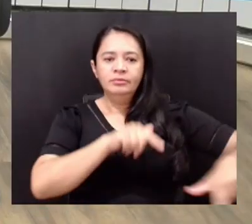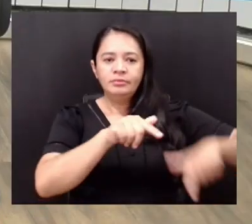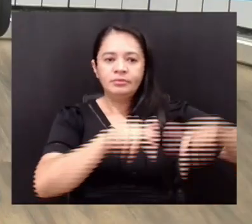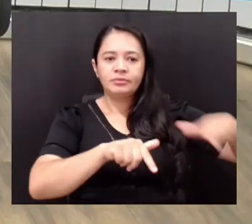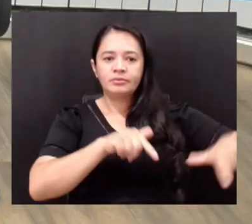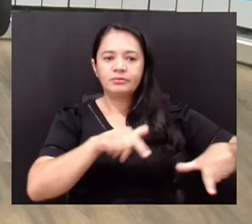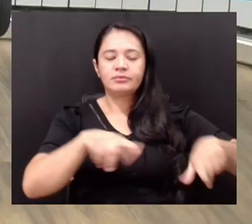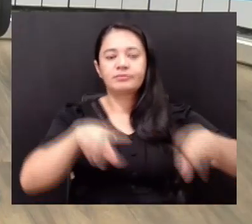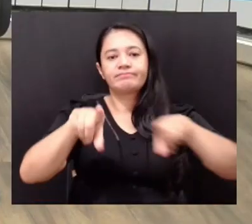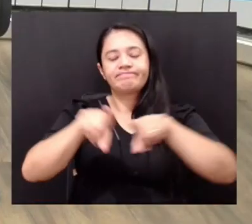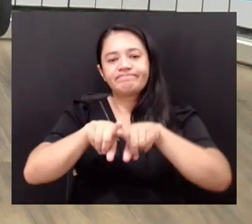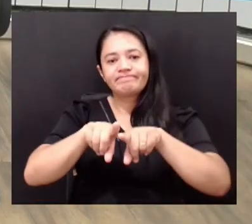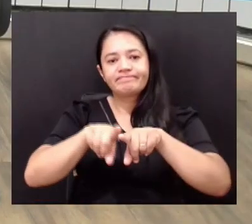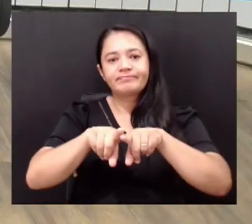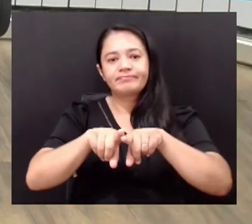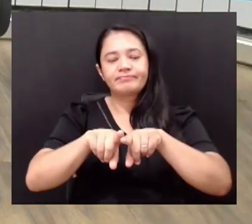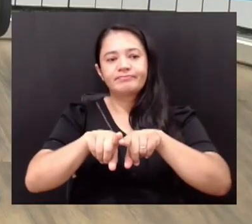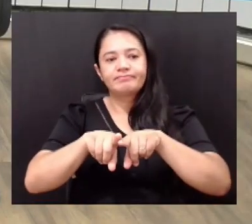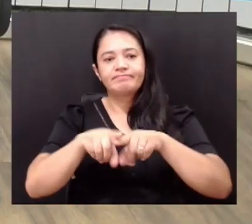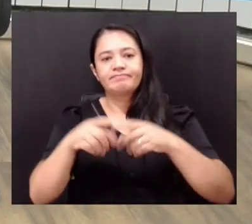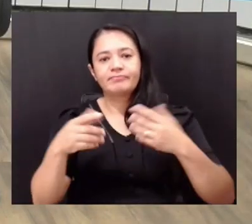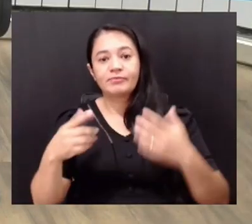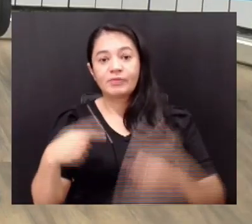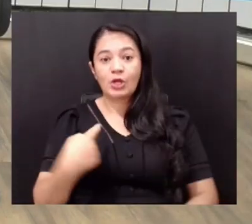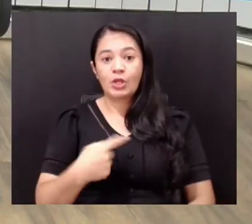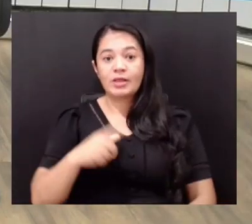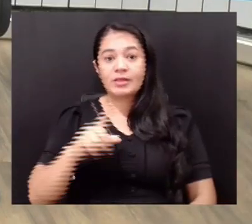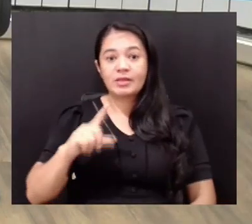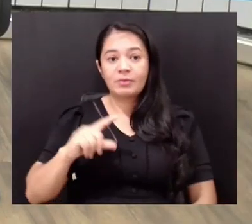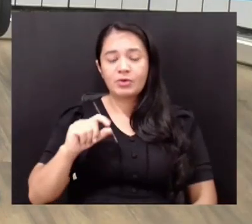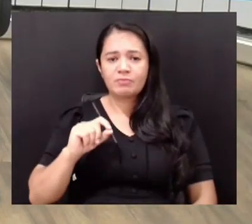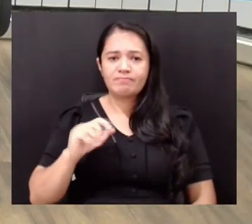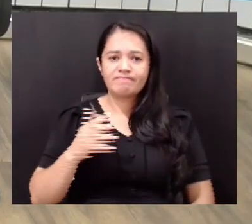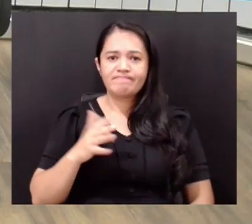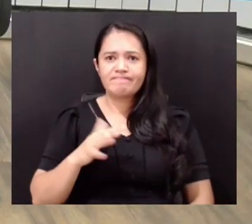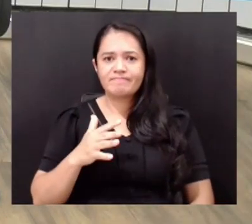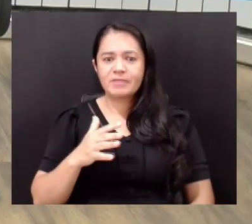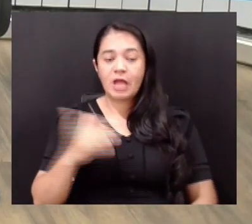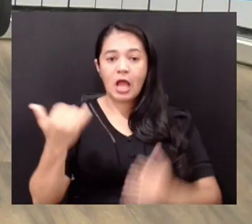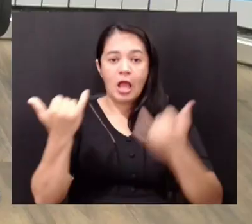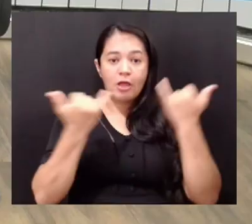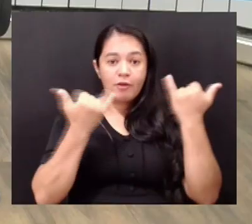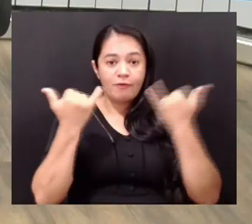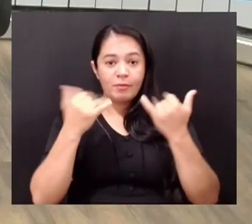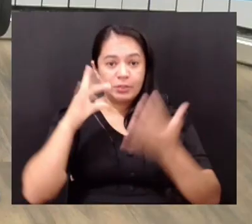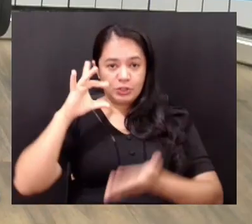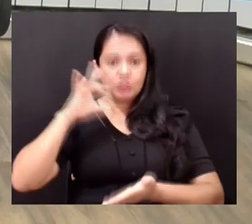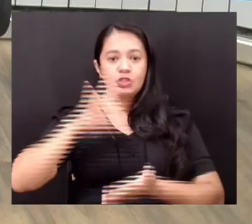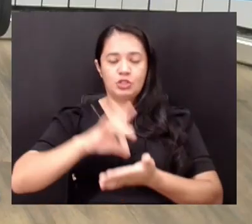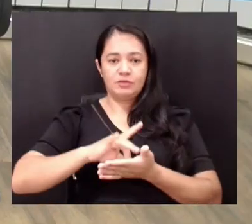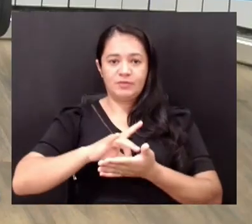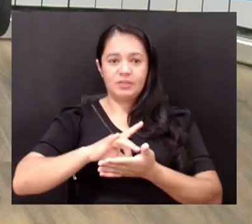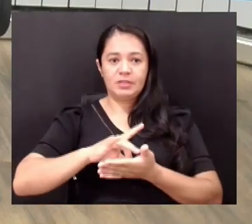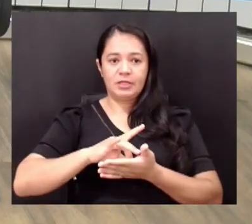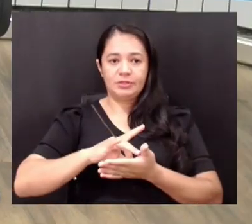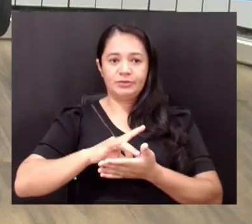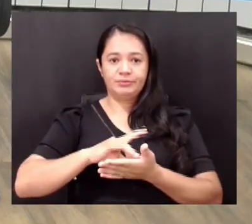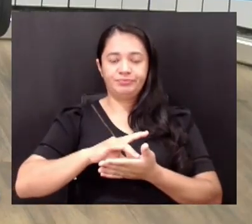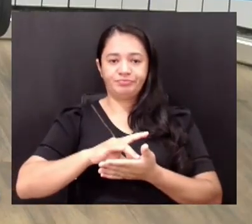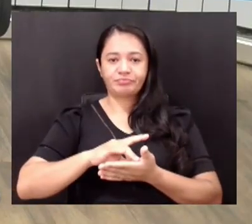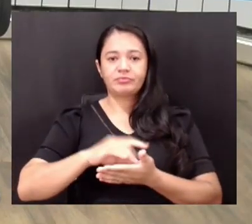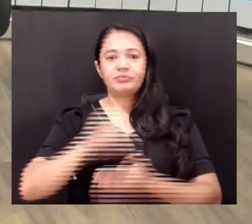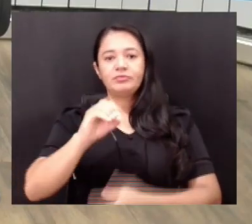que nós temos em torno, isso são dados oficiais da Organização Internacional do Trabalho, nós temos